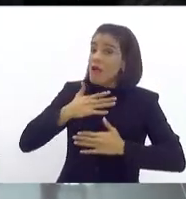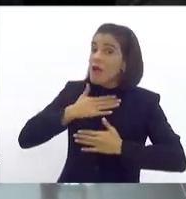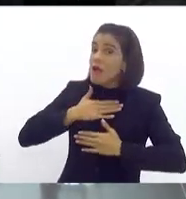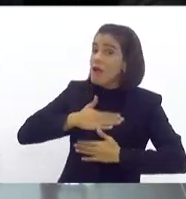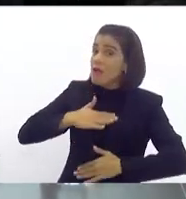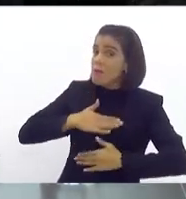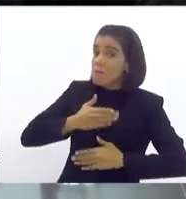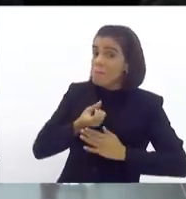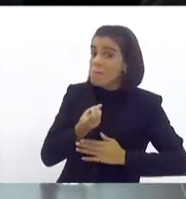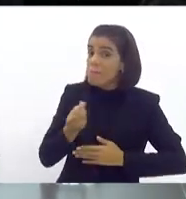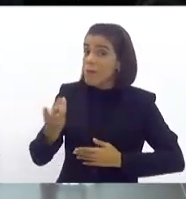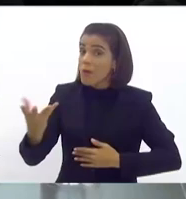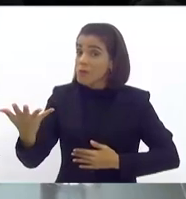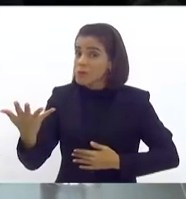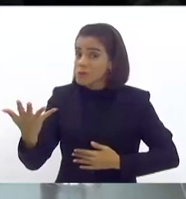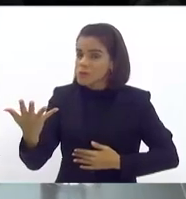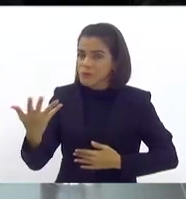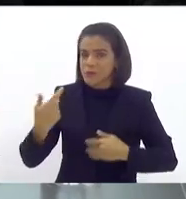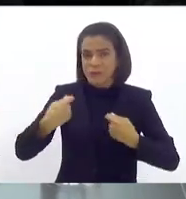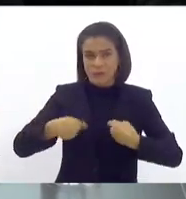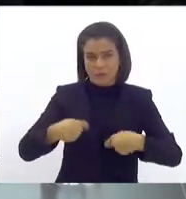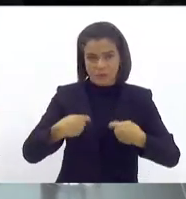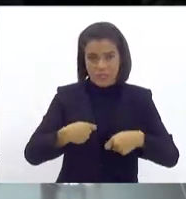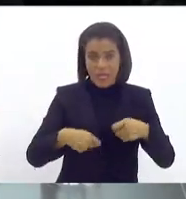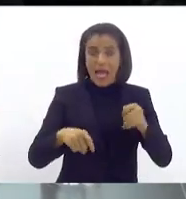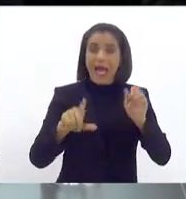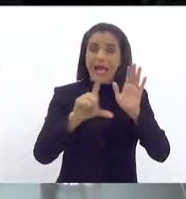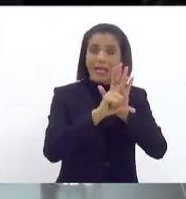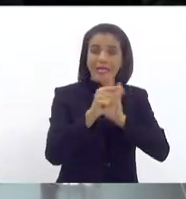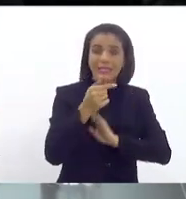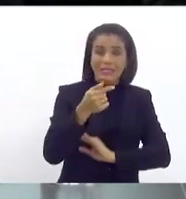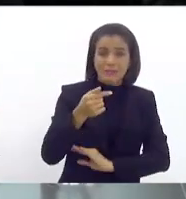repousos necessários. A lei